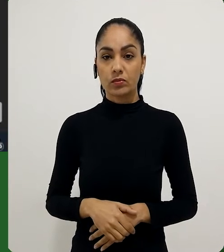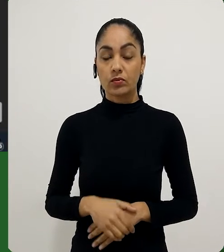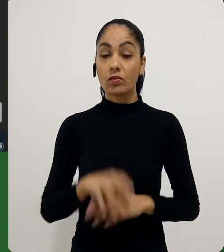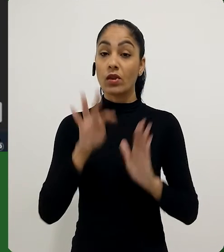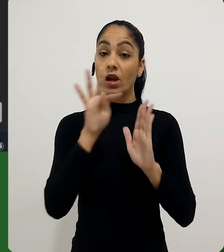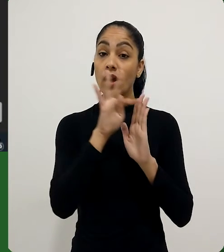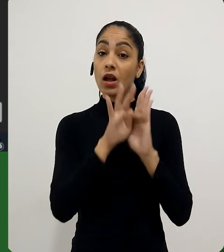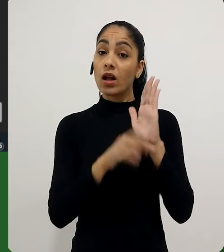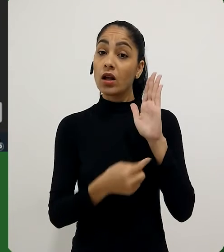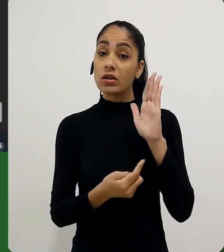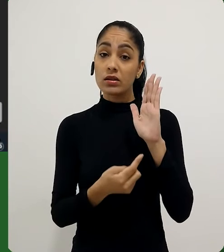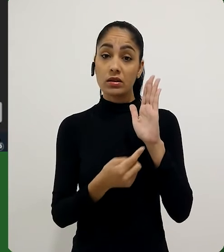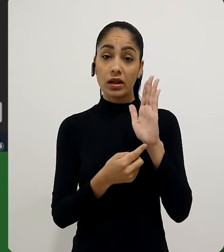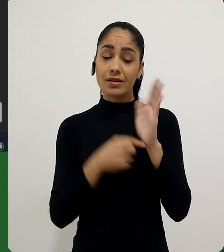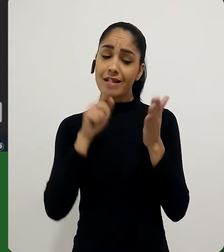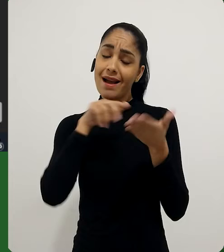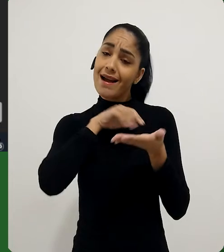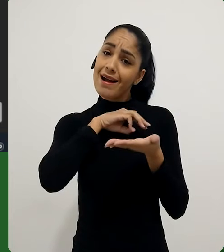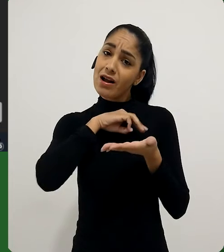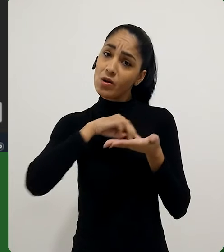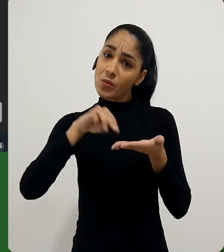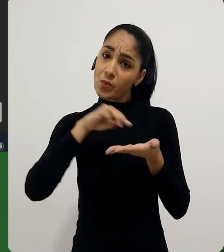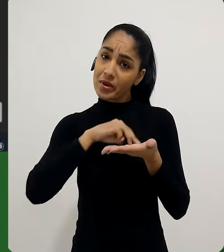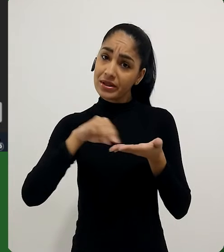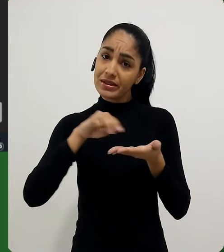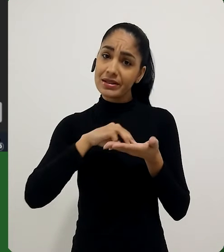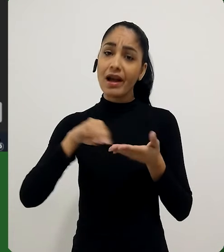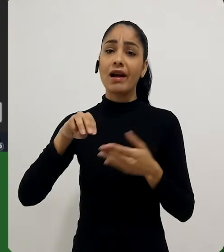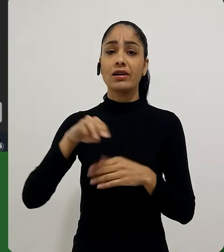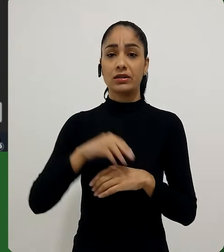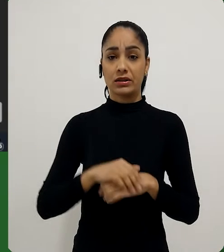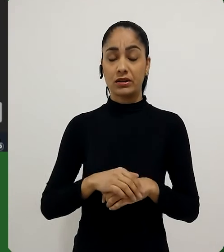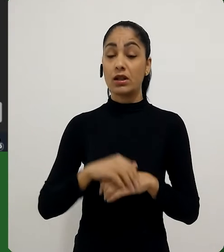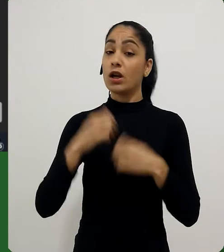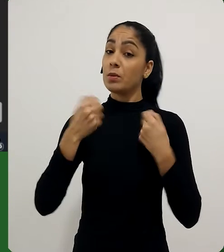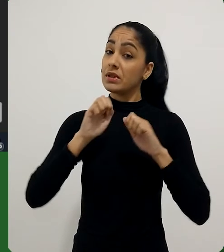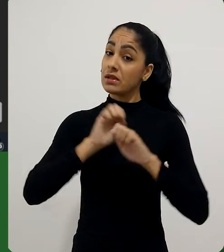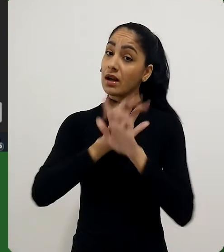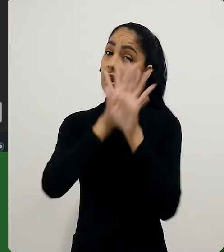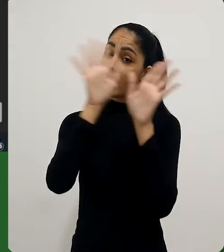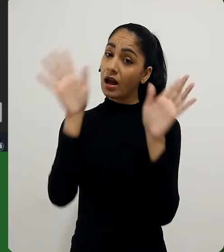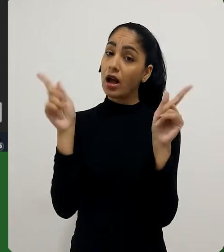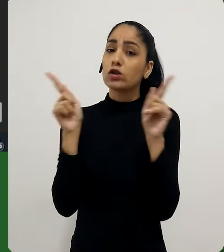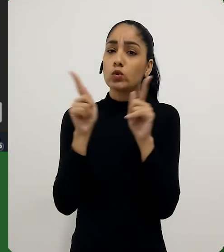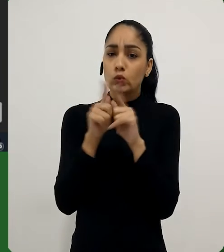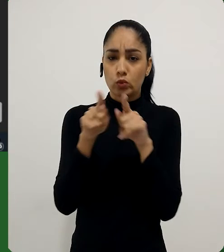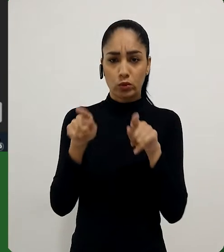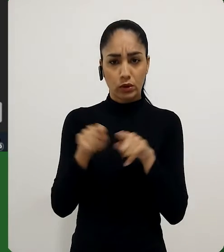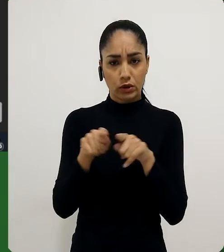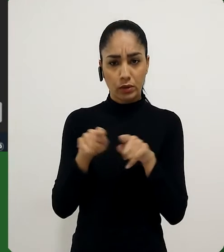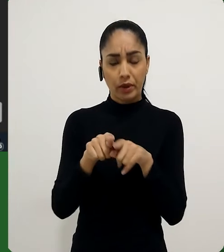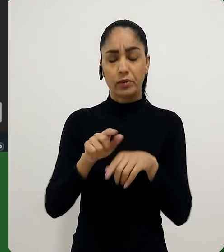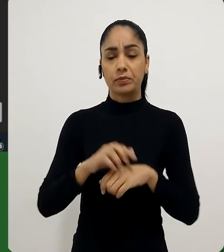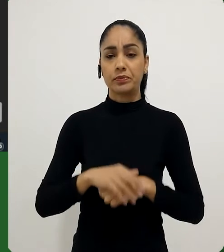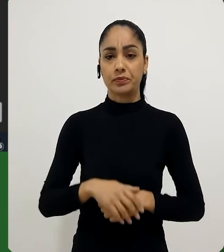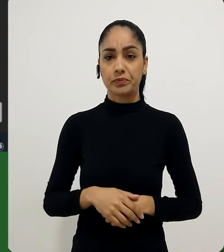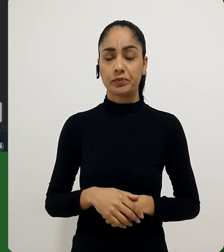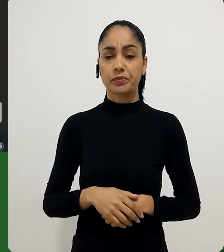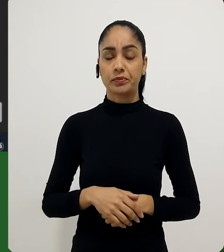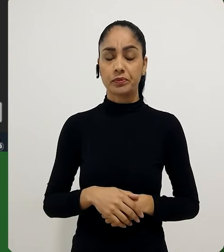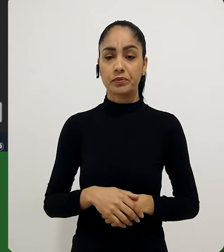emprego de tratamento especial. Texto, né? Então, essa é a mensagem do recado, né? Que deve ser claro, deve